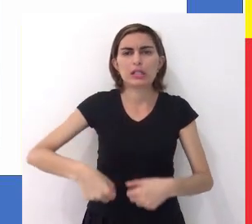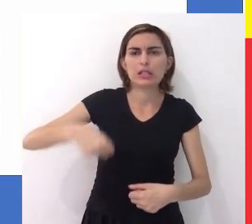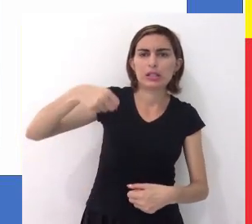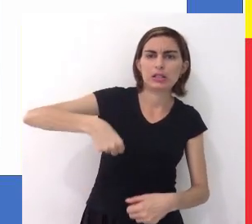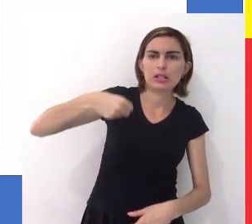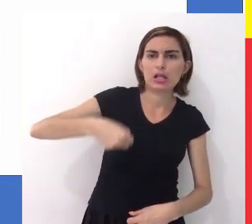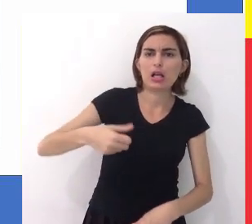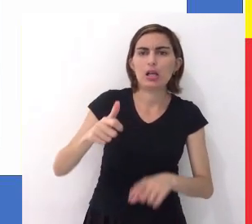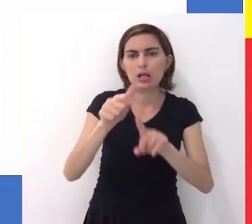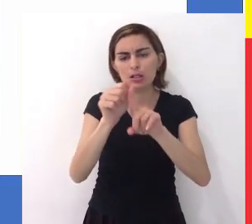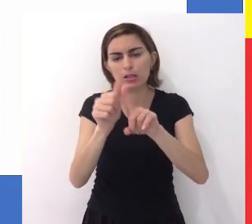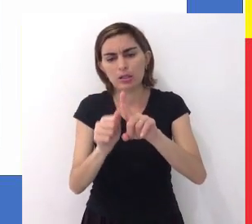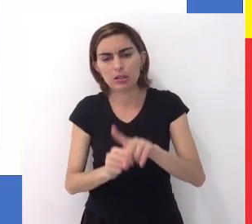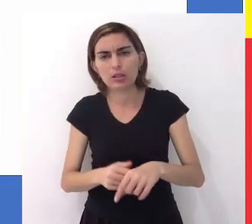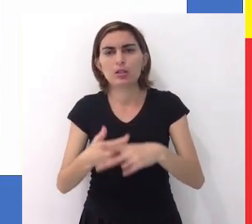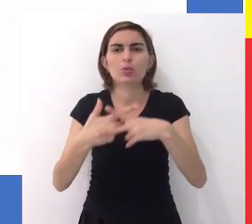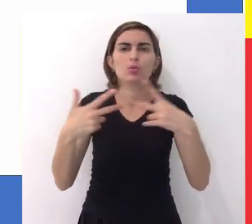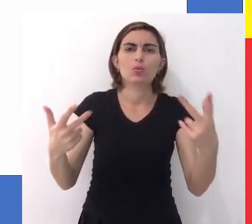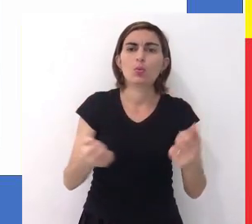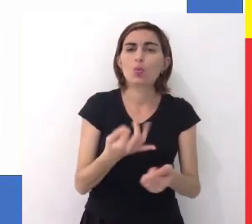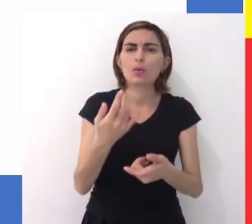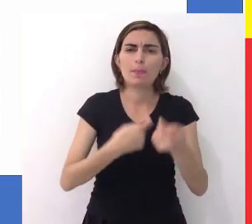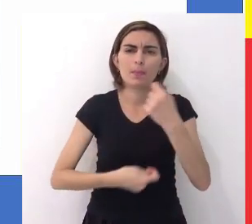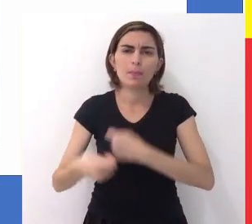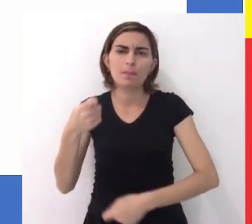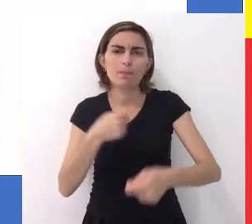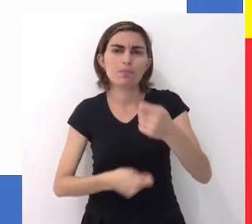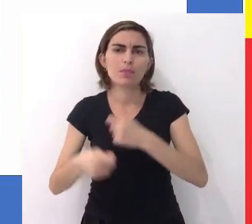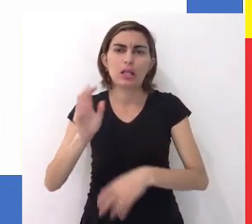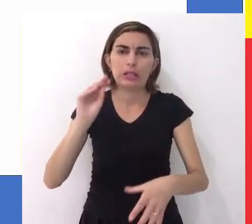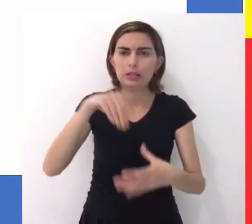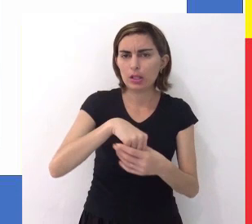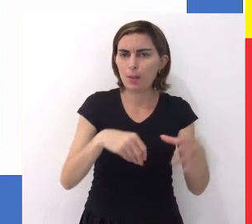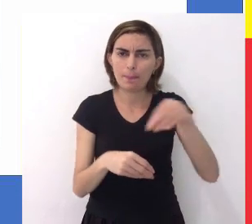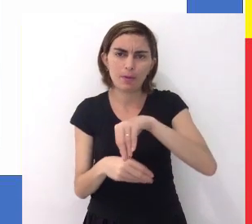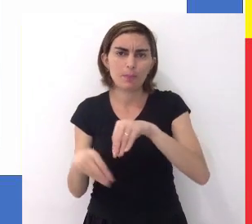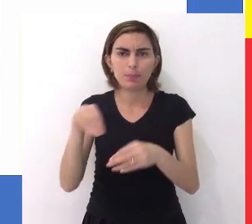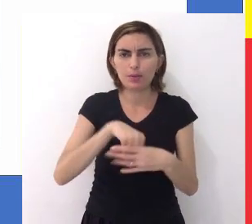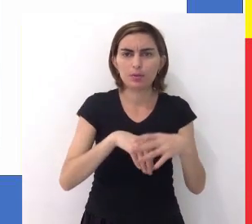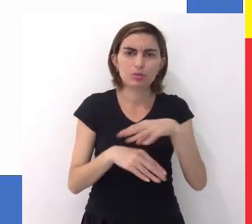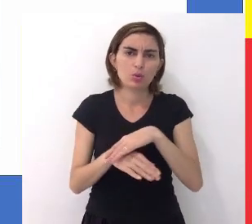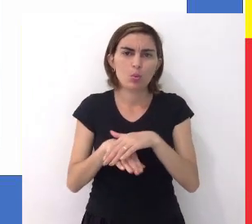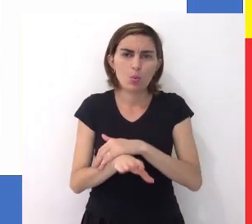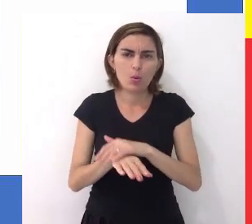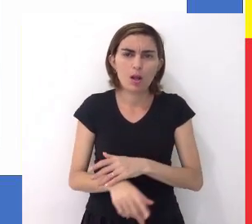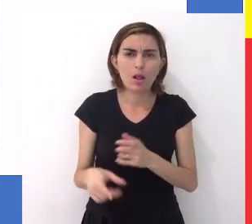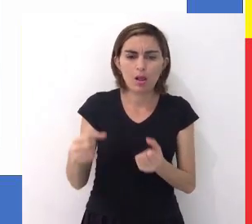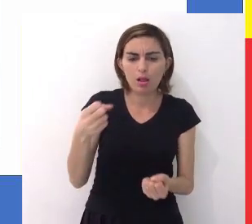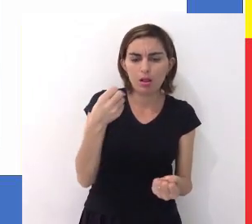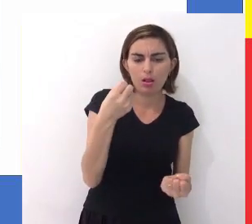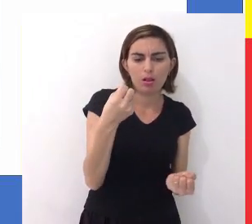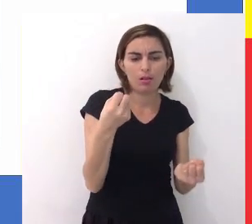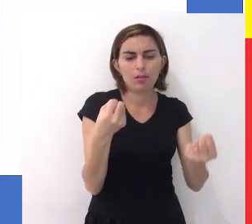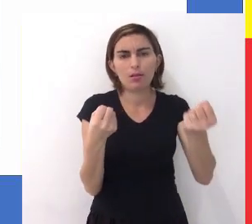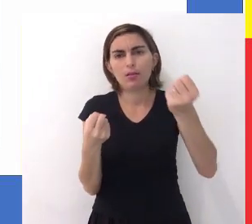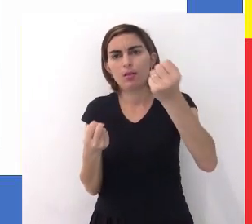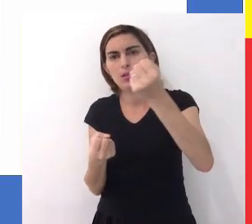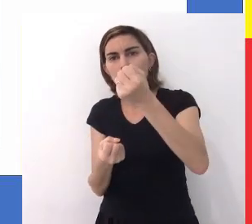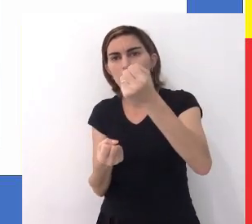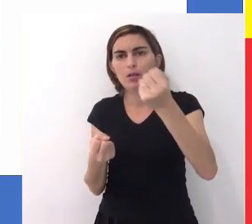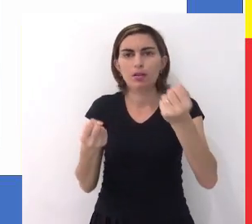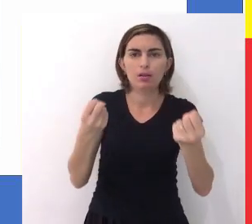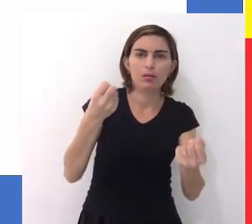saca de alguns grãos, né? Olha a quantidade de mercadoria que se cabia nesses naus, tá? Olha o leme. Gente, leme vai